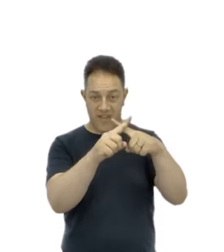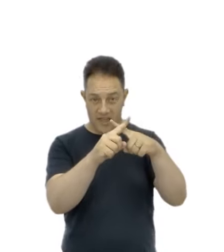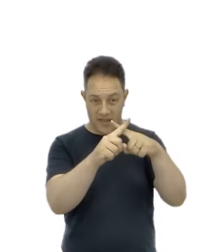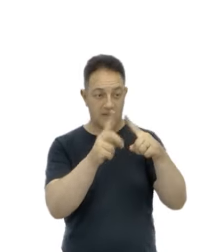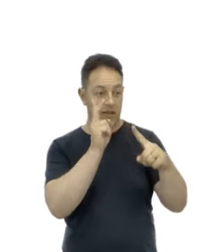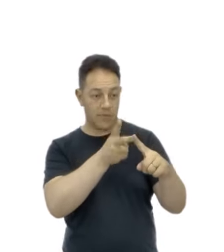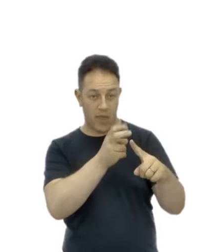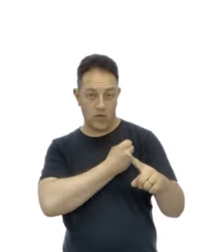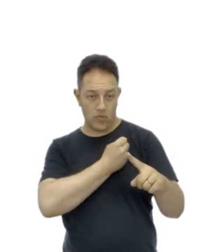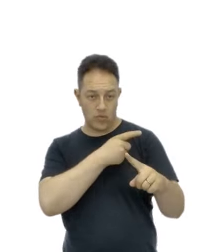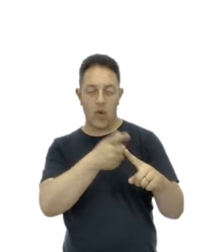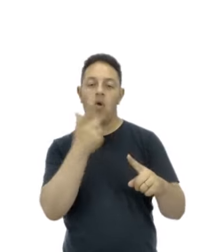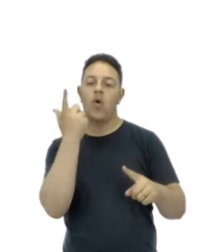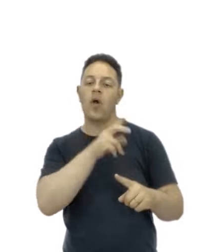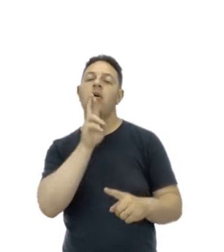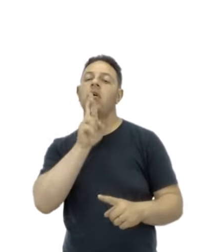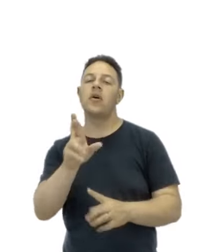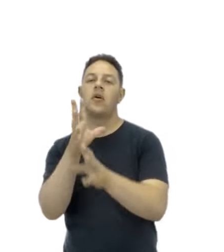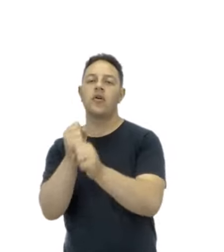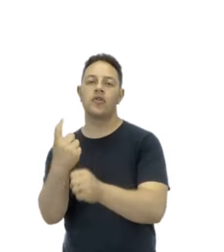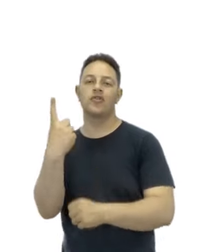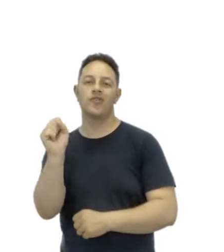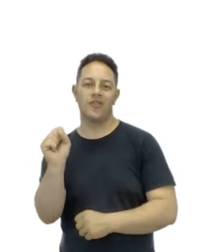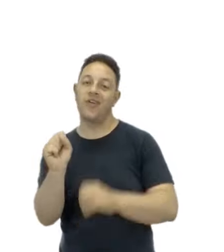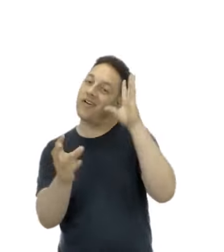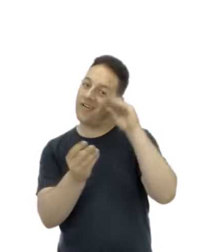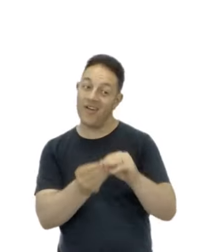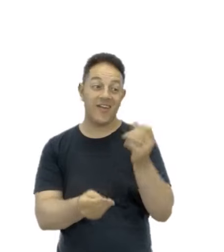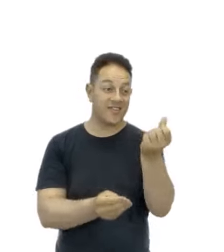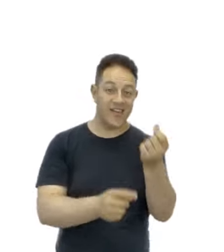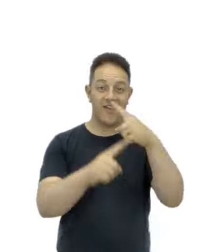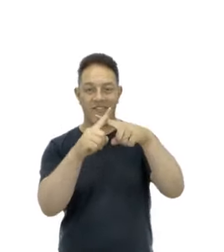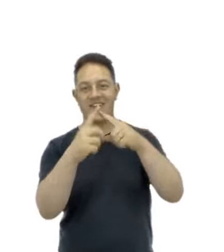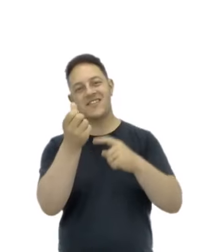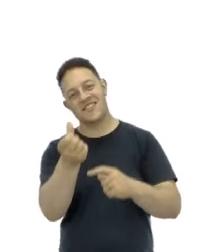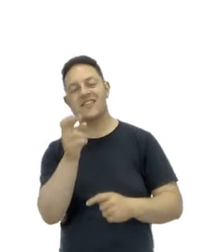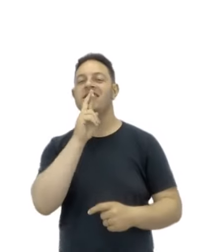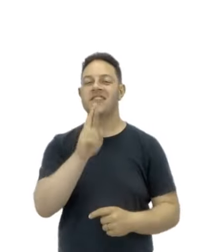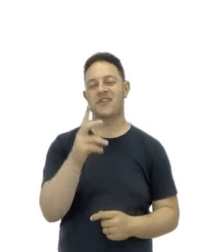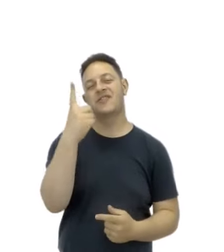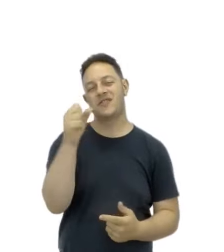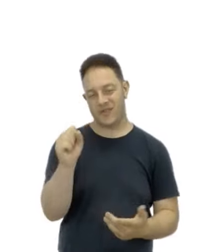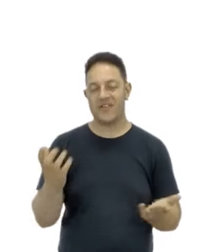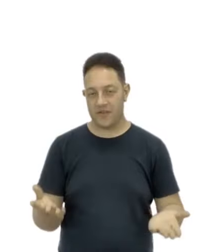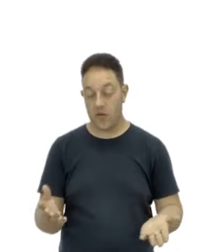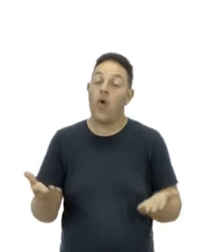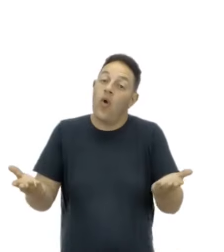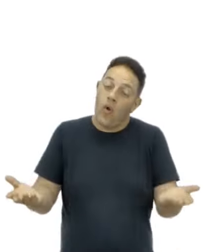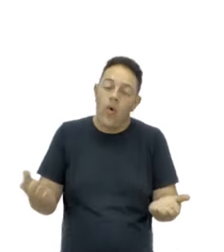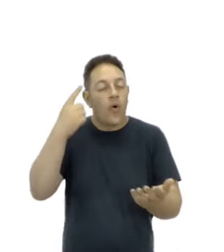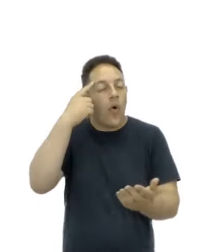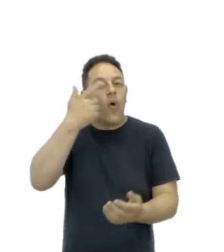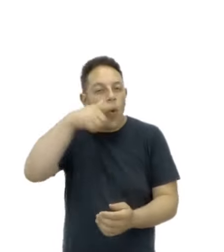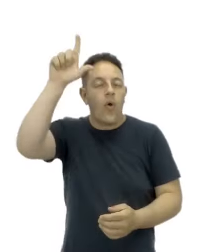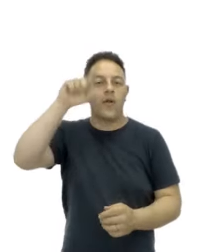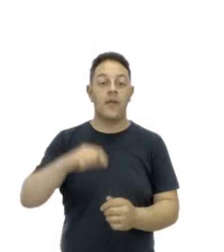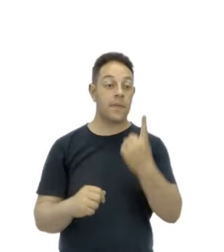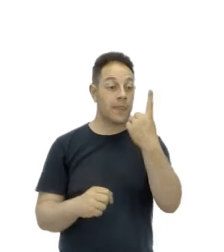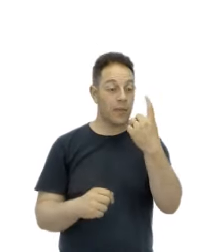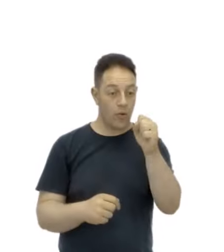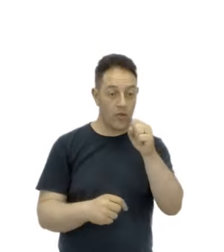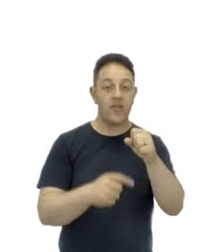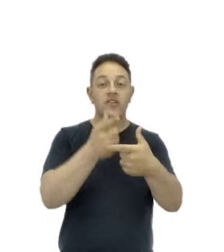resulta 18? Só poderá ser o 6, né, pessoal? Ou ainda, pensar que 18 dividido por